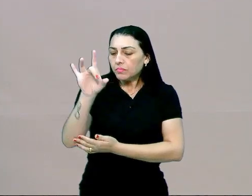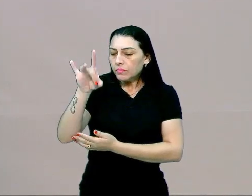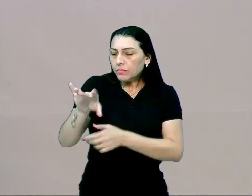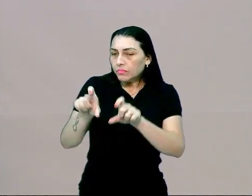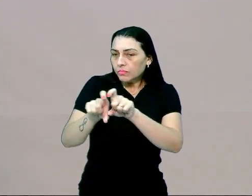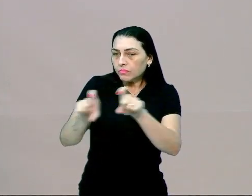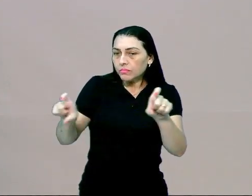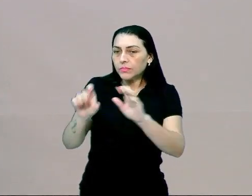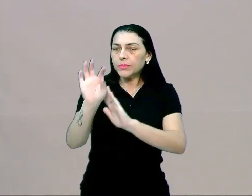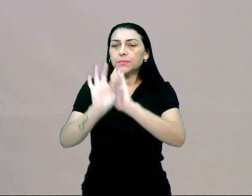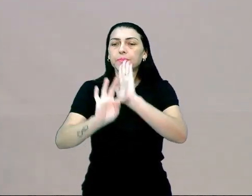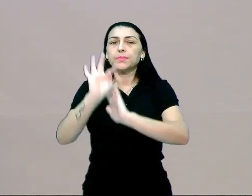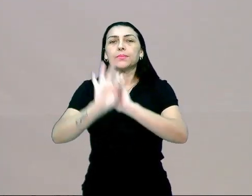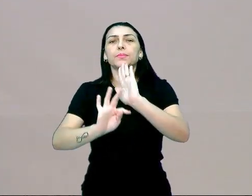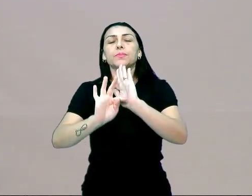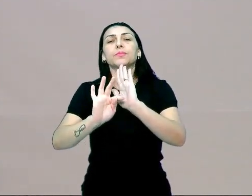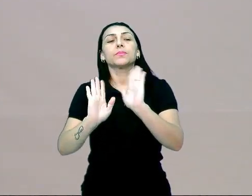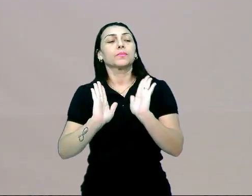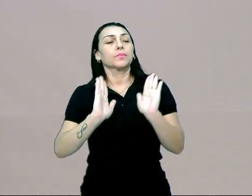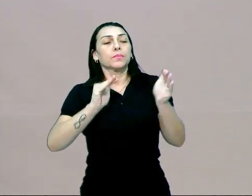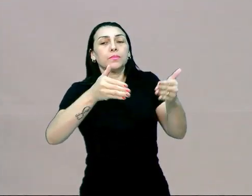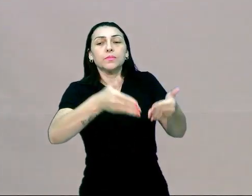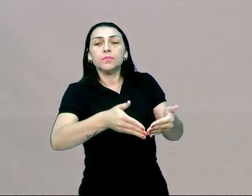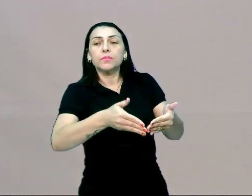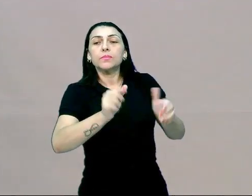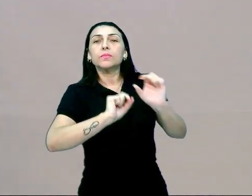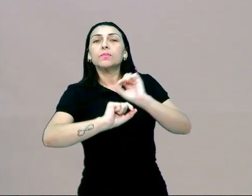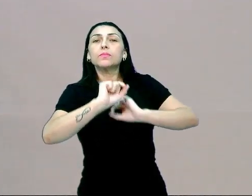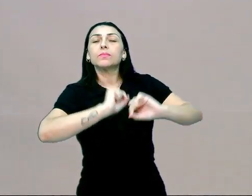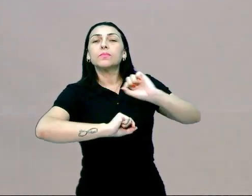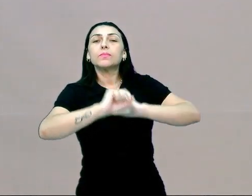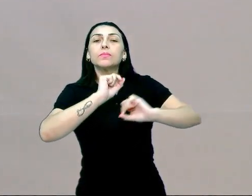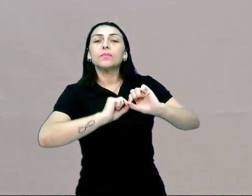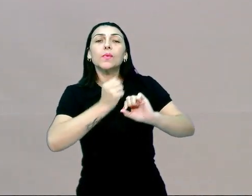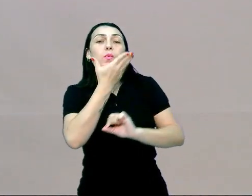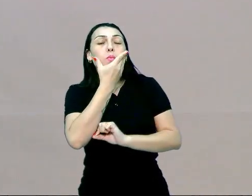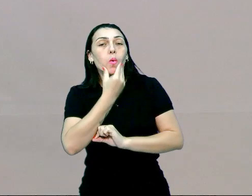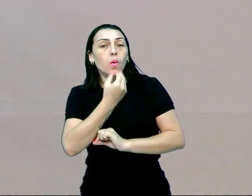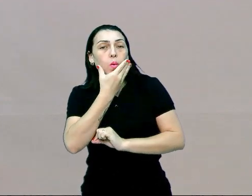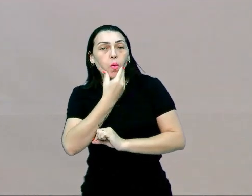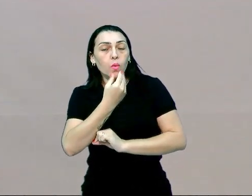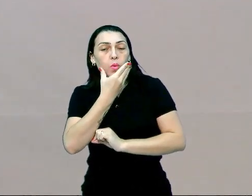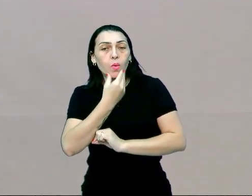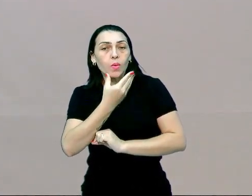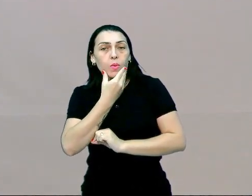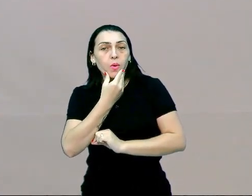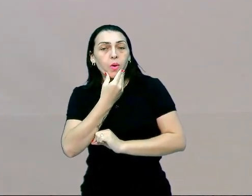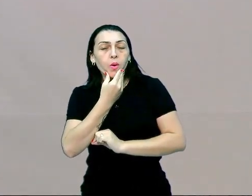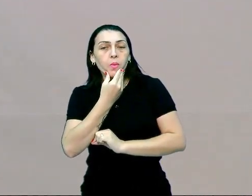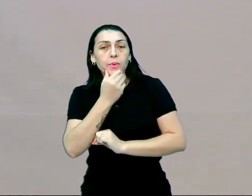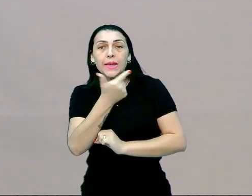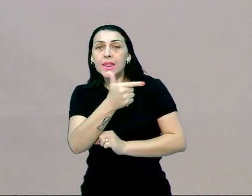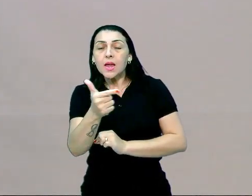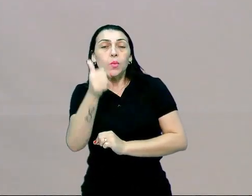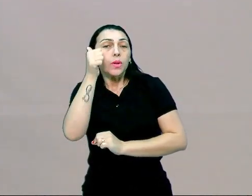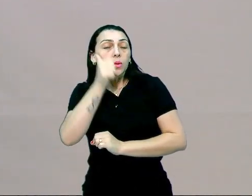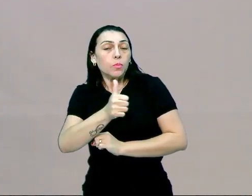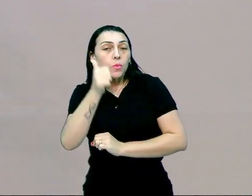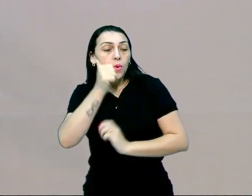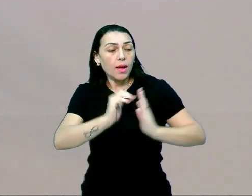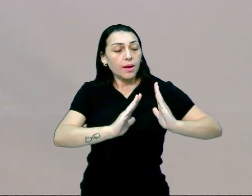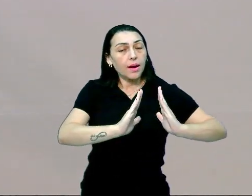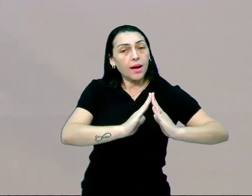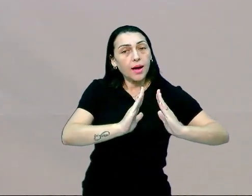do texto, ele está focado justamente na questão do homem sem a figura feminina